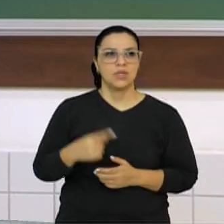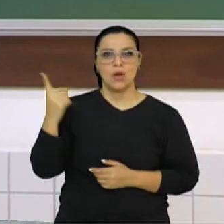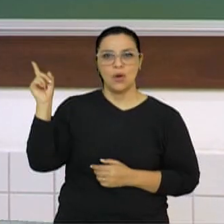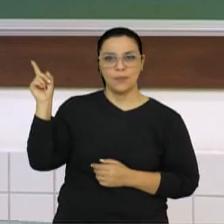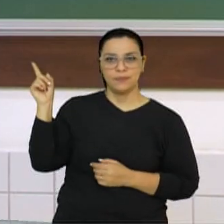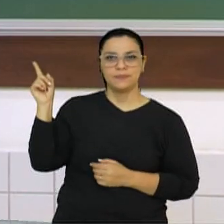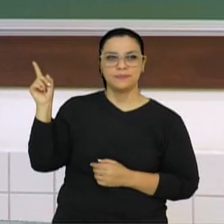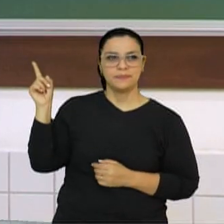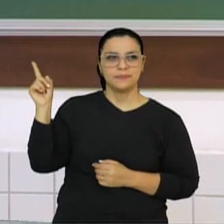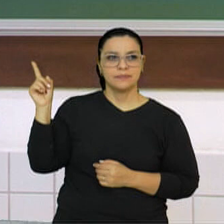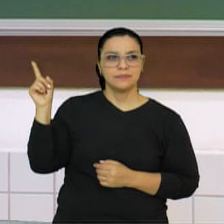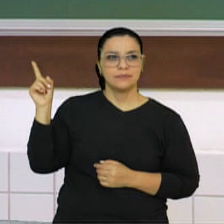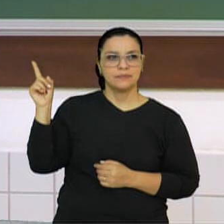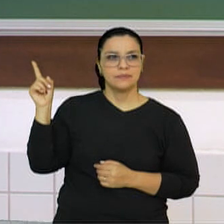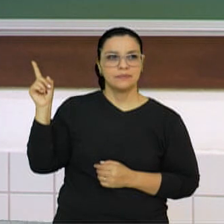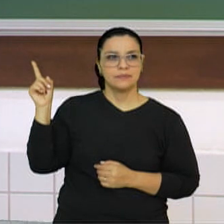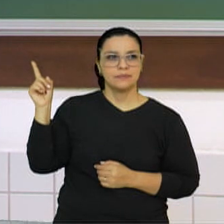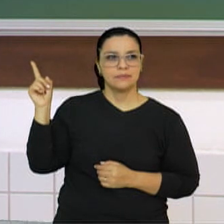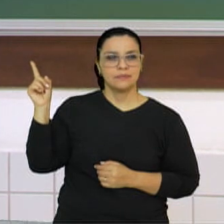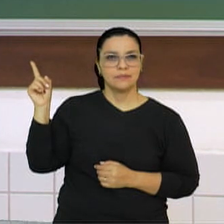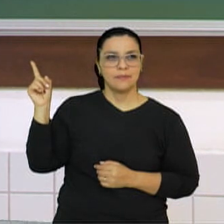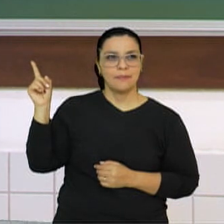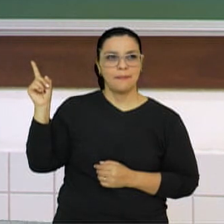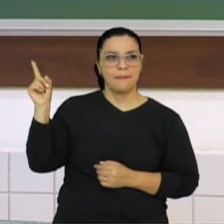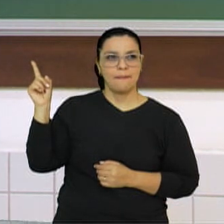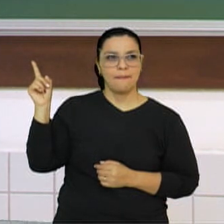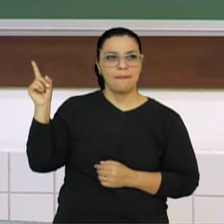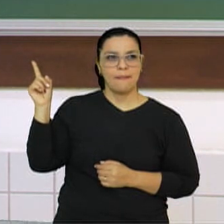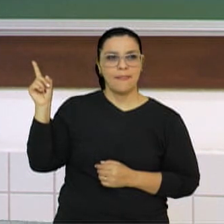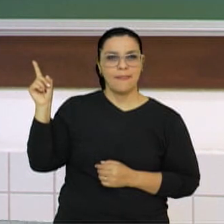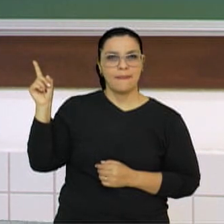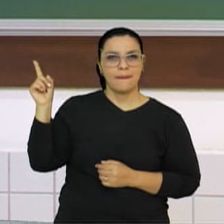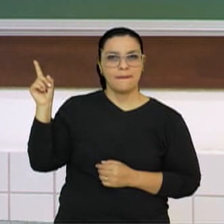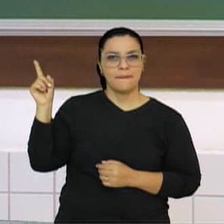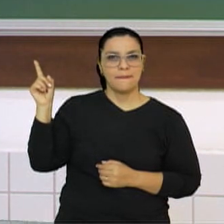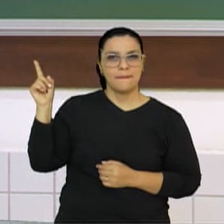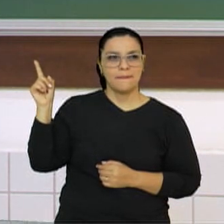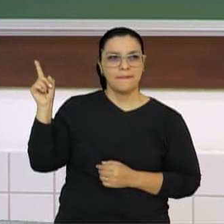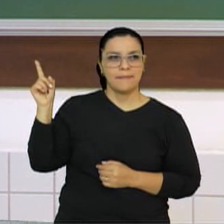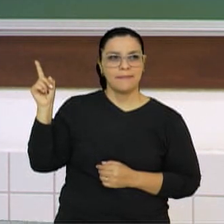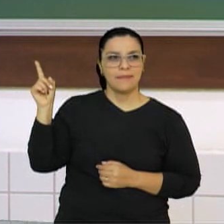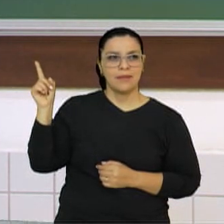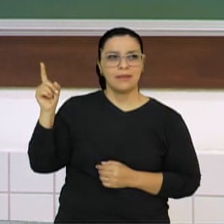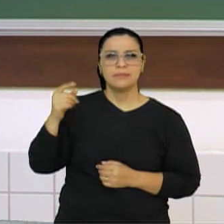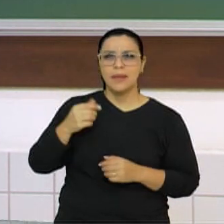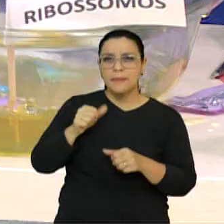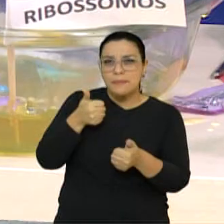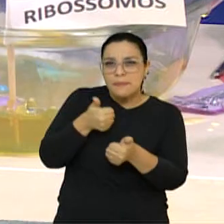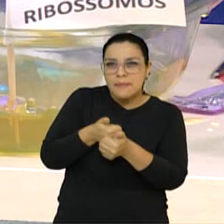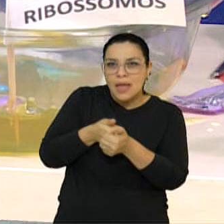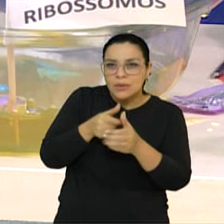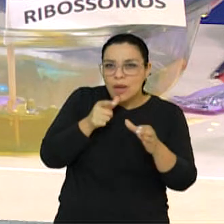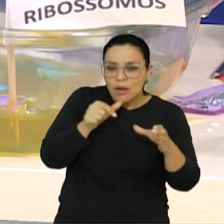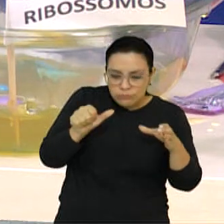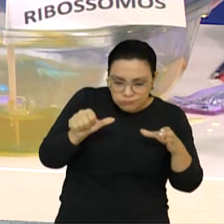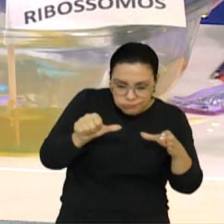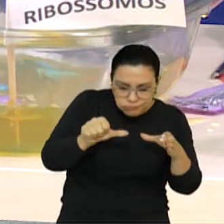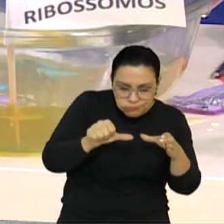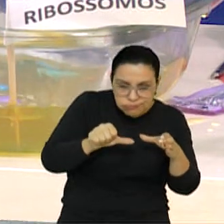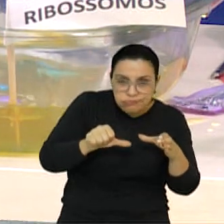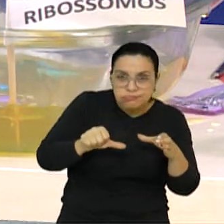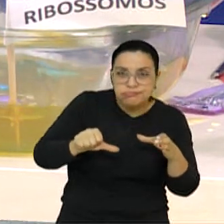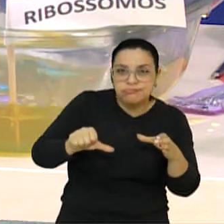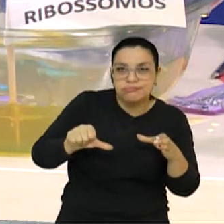célula. Porque depois essa segunda parte espirrou um pouquinho, então, portanto, joga um pouquinho mais baixo assim. Eu tentei jogar